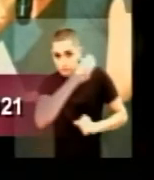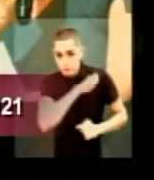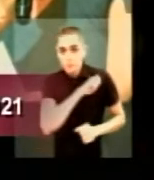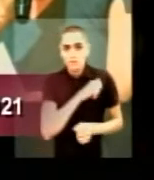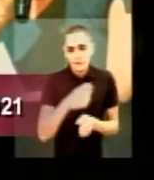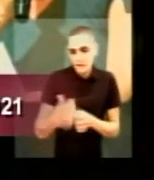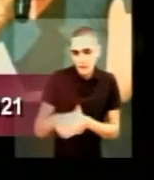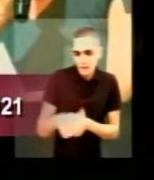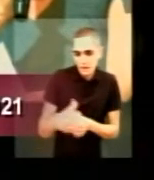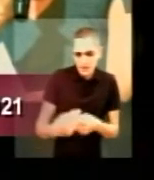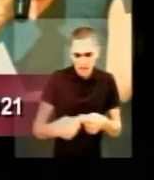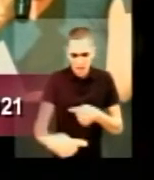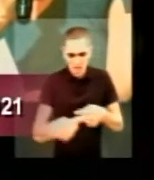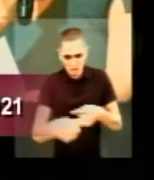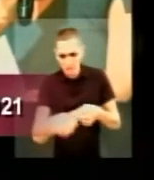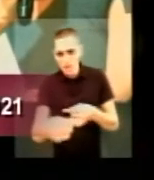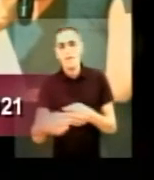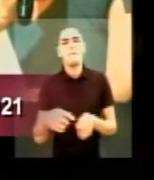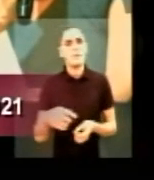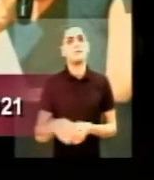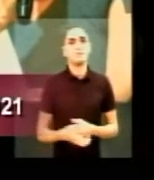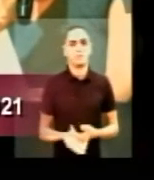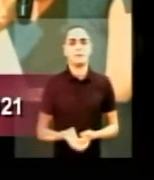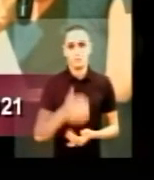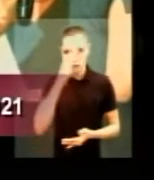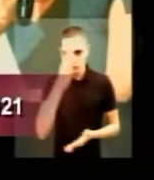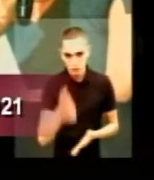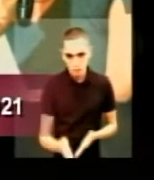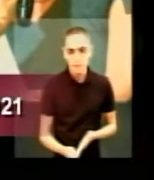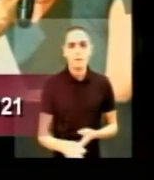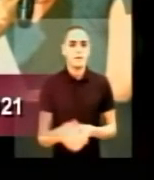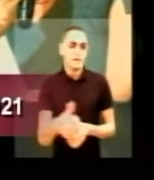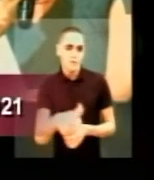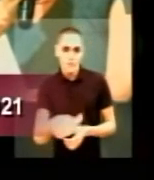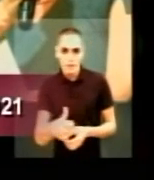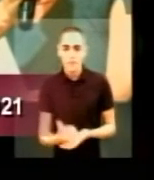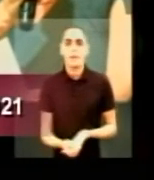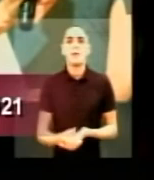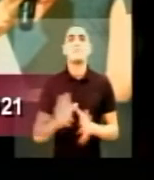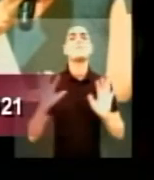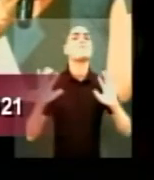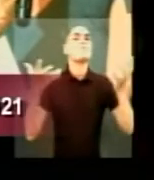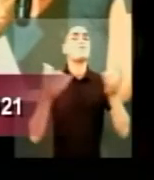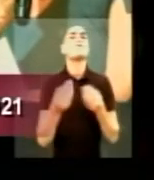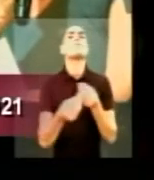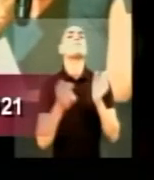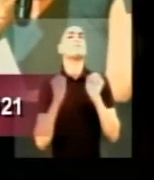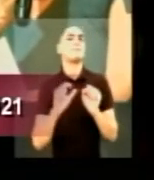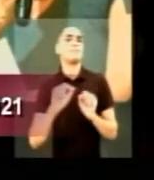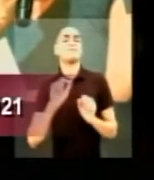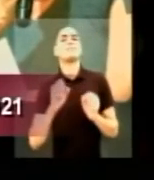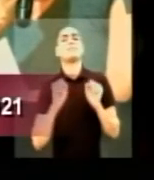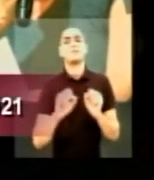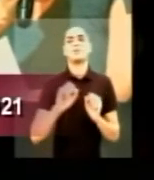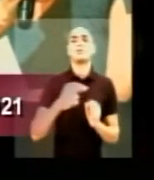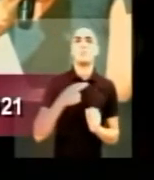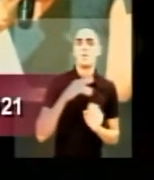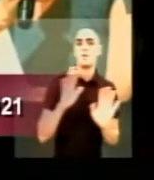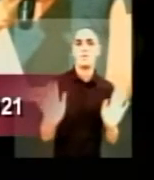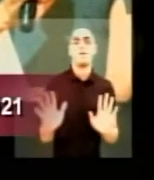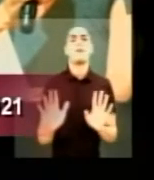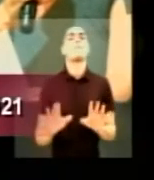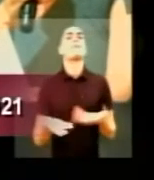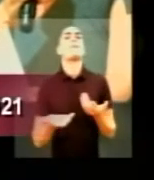para eventos. E como a autorização era para eventos com no máximo 50 pessoas, os eventos que já